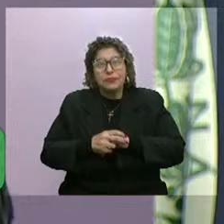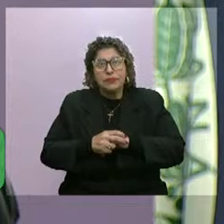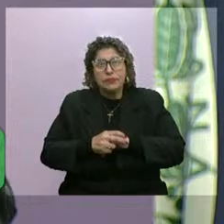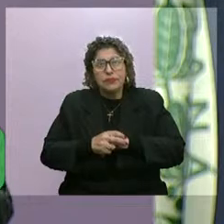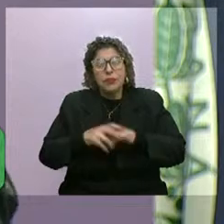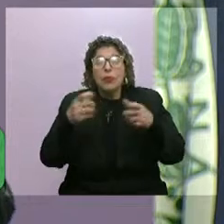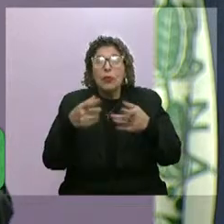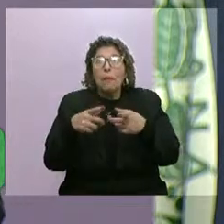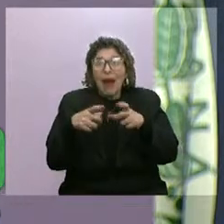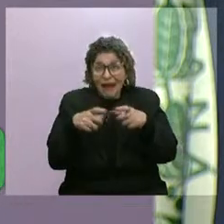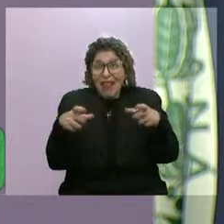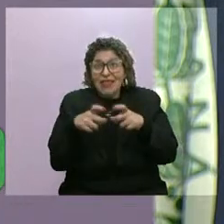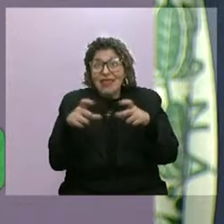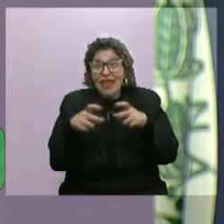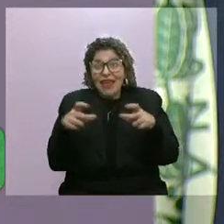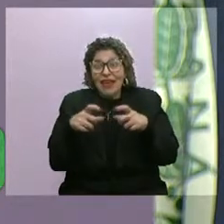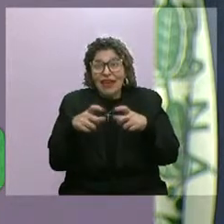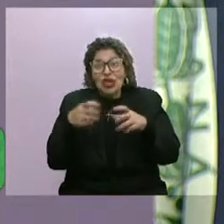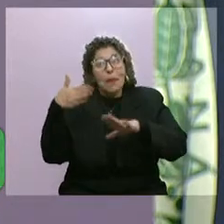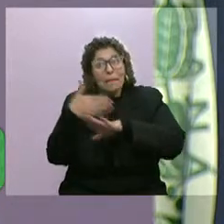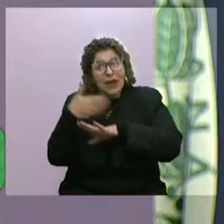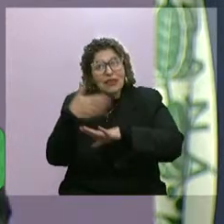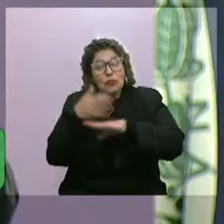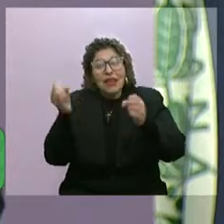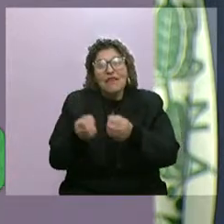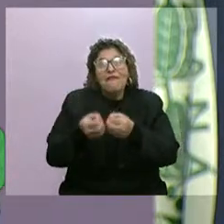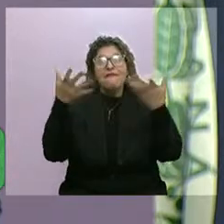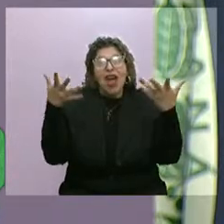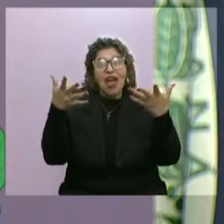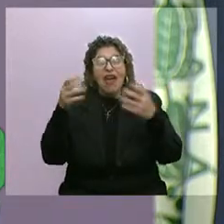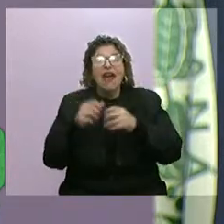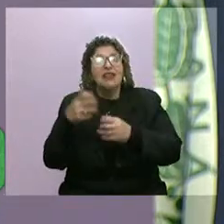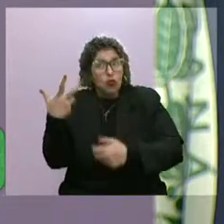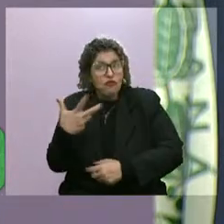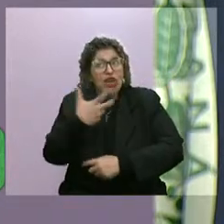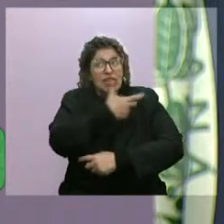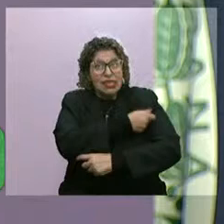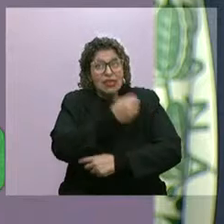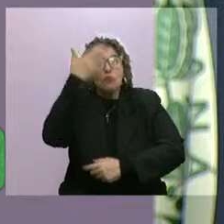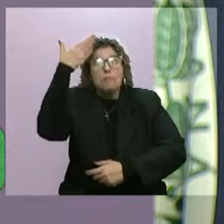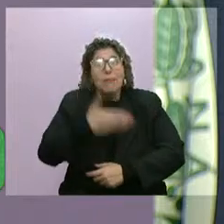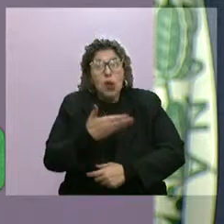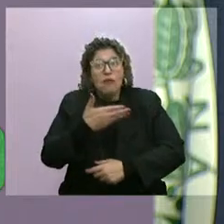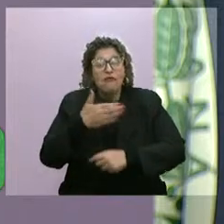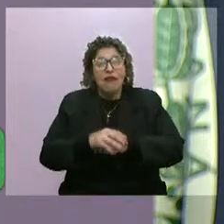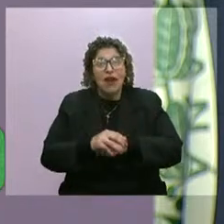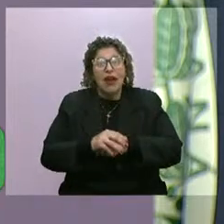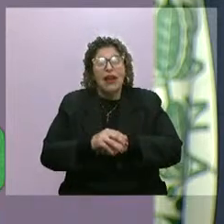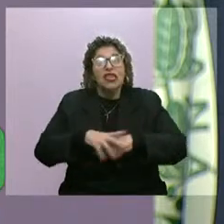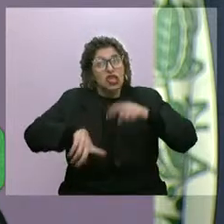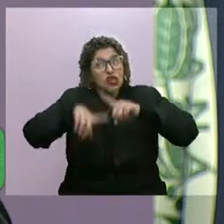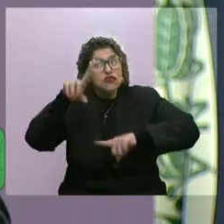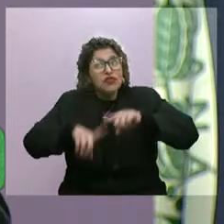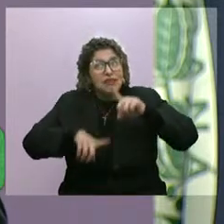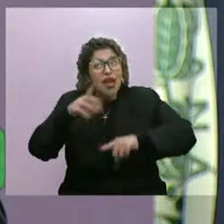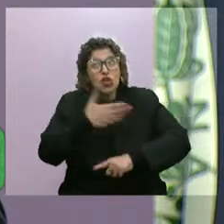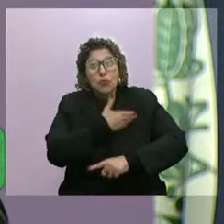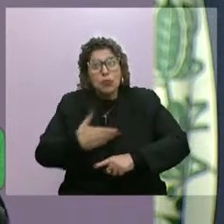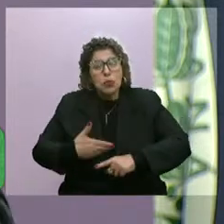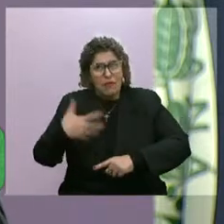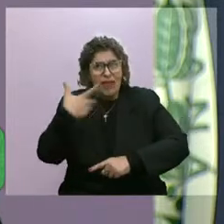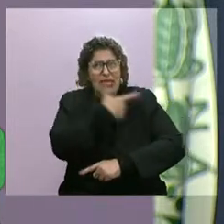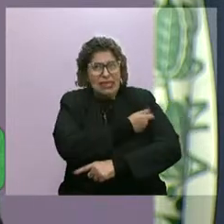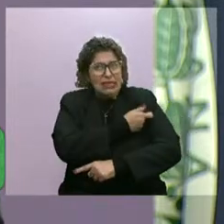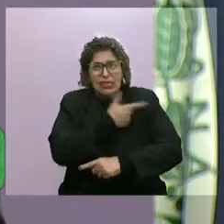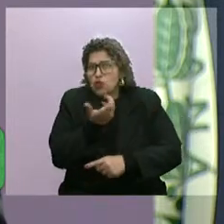a carteirinha de vacinação para as pessoas participarem de eventos ou participarem de atividades públicas. Ok, que a vacina não seja